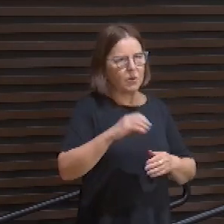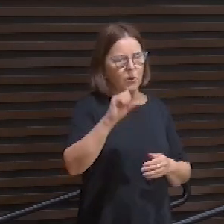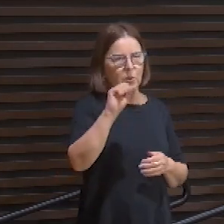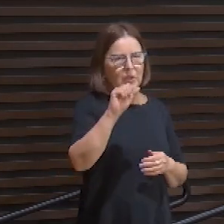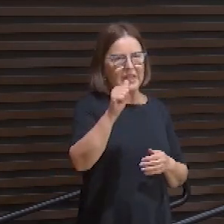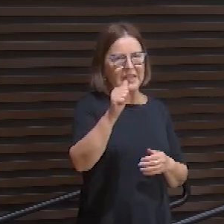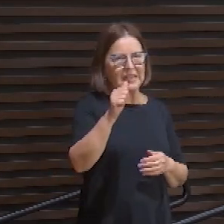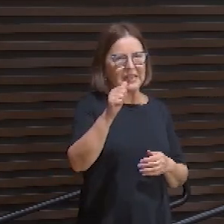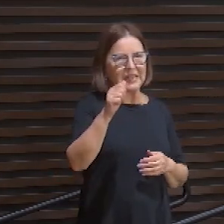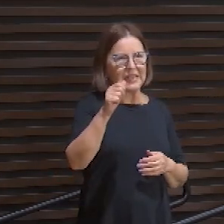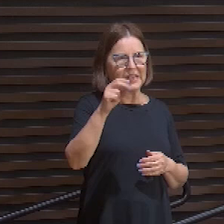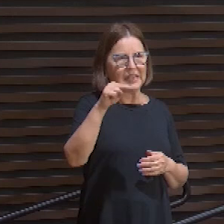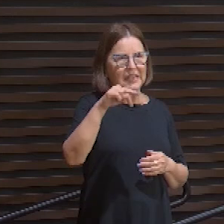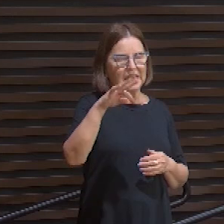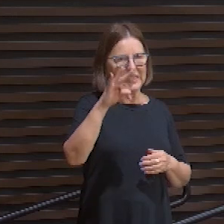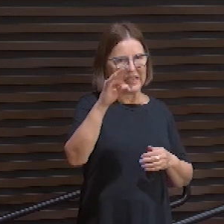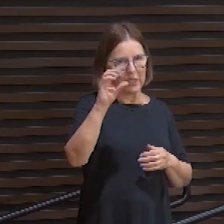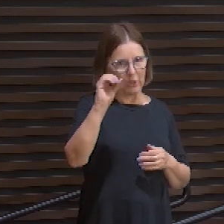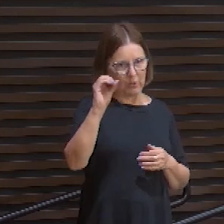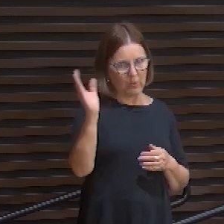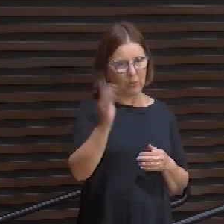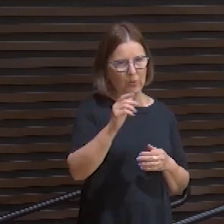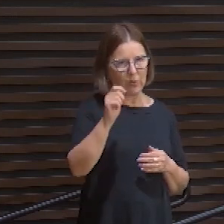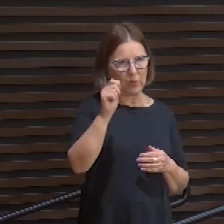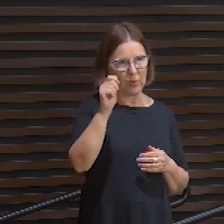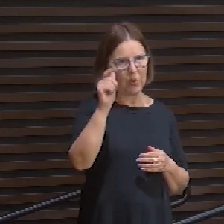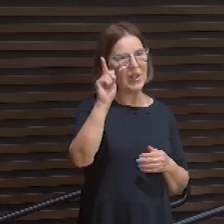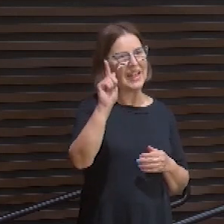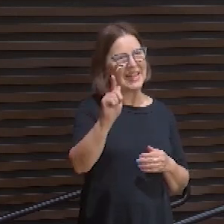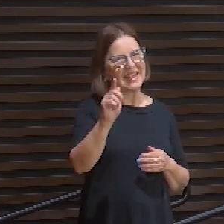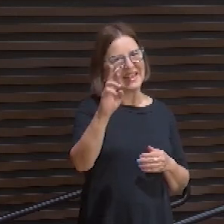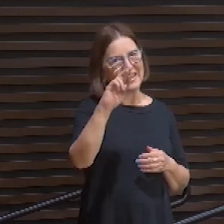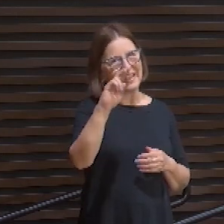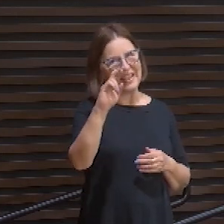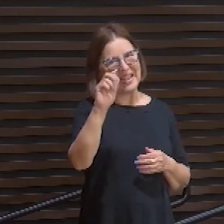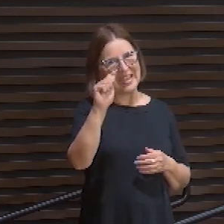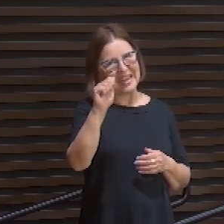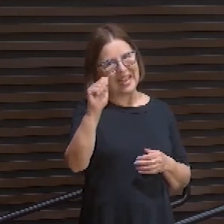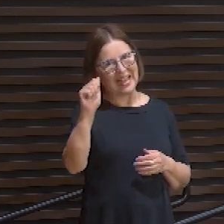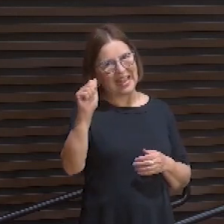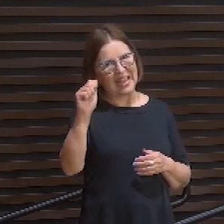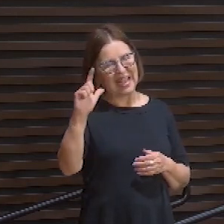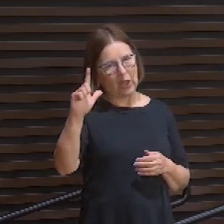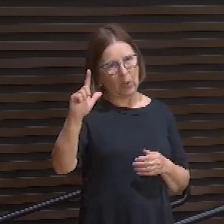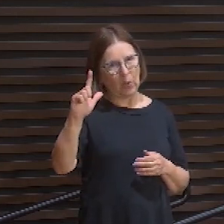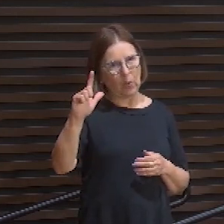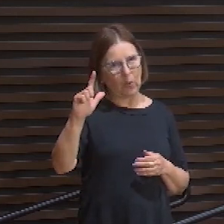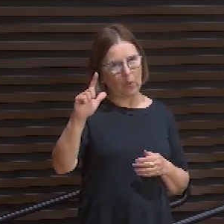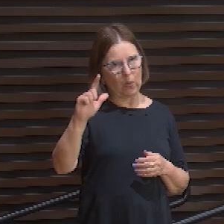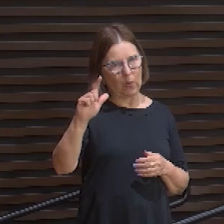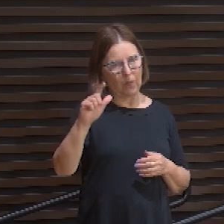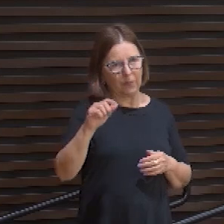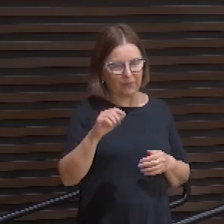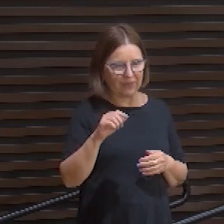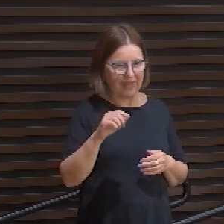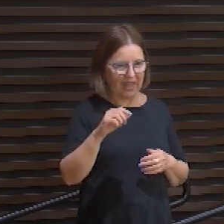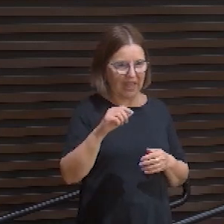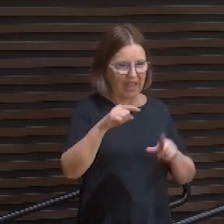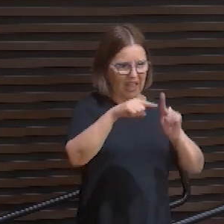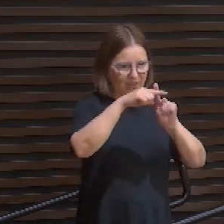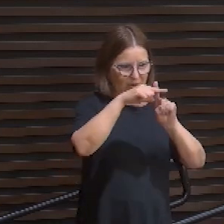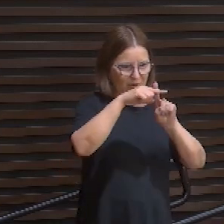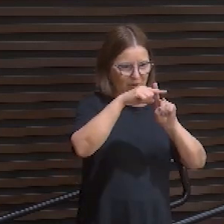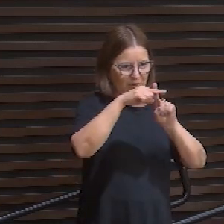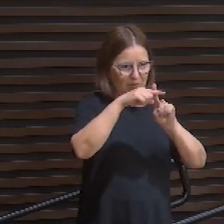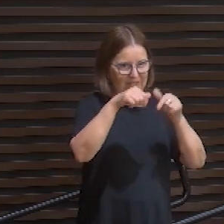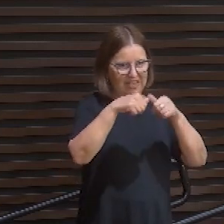O pé da cruz estava em cima de uma pedra. Ali naquela